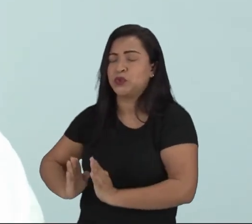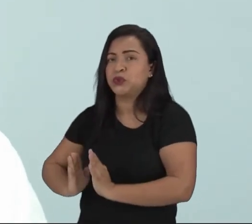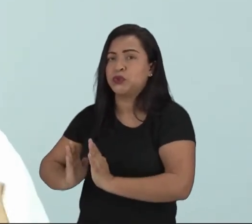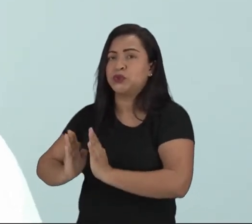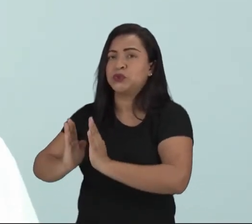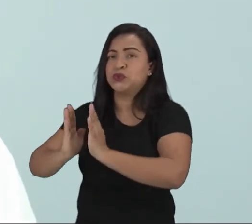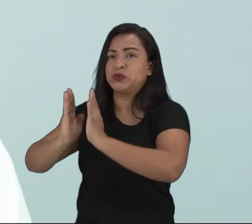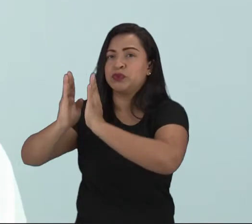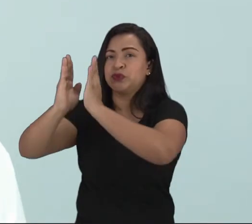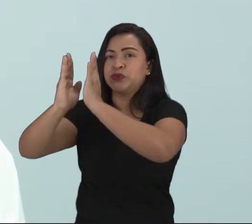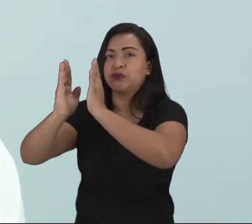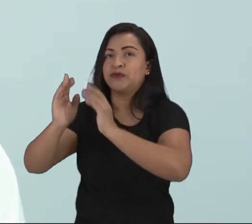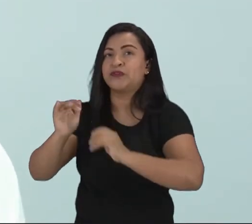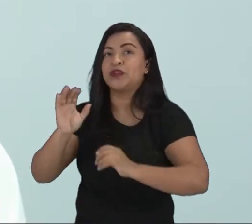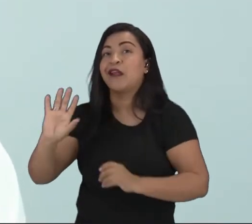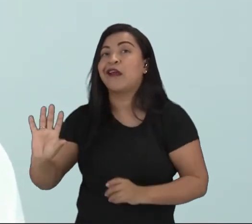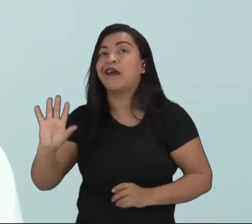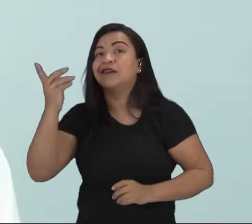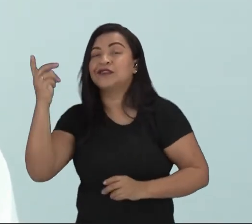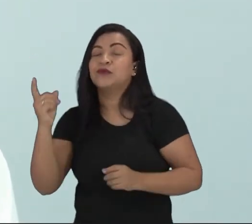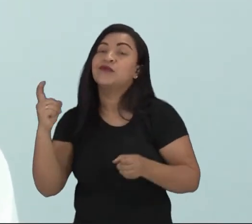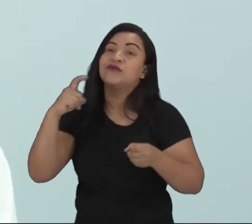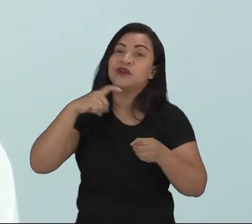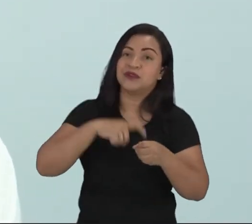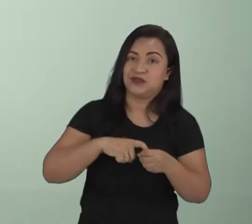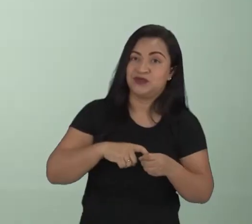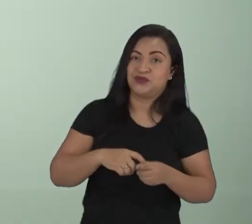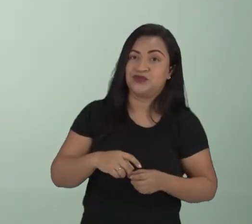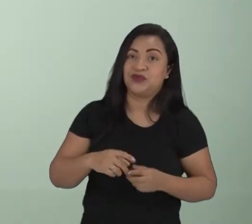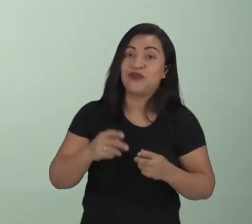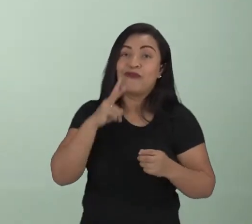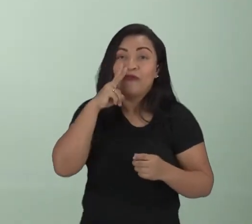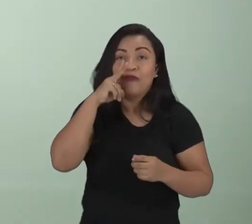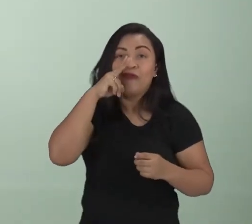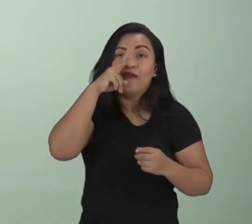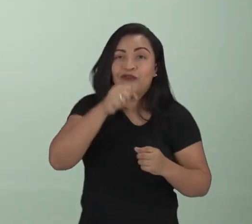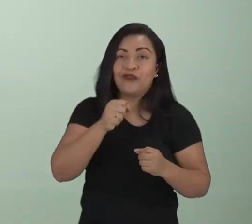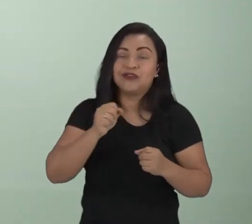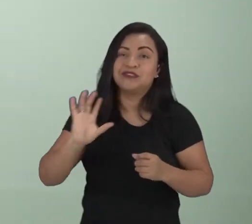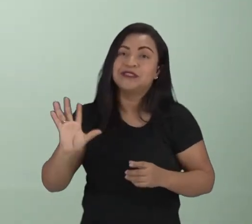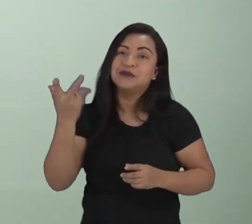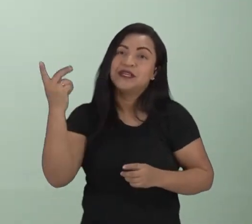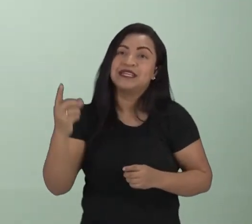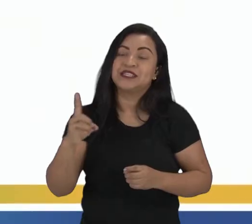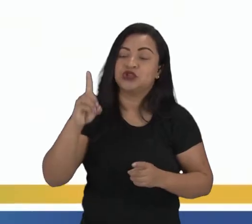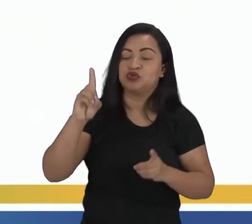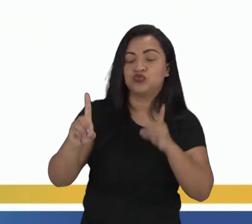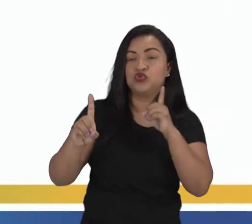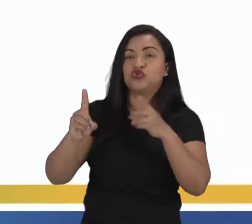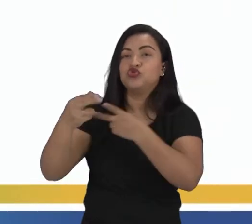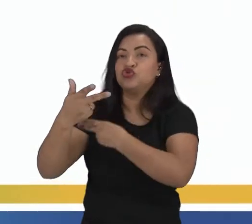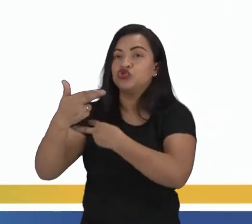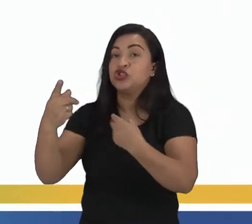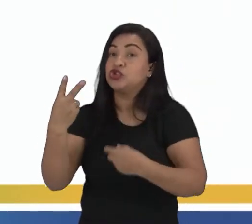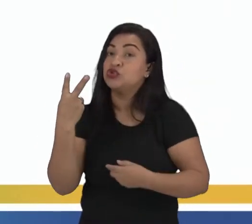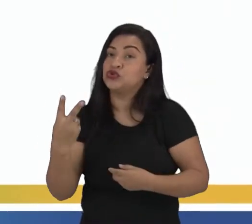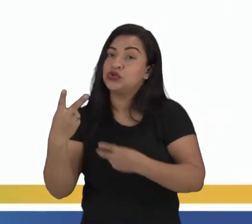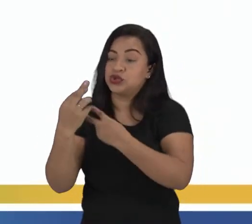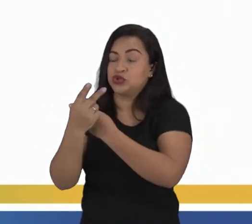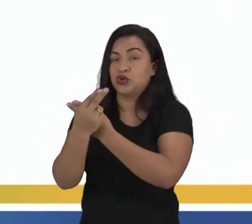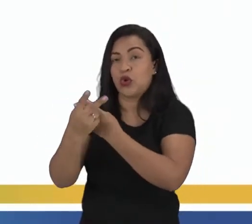que aparecem na interação entre dois corpos. Então, continuando, nós temos aqui dois